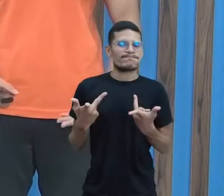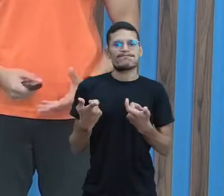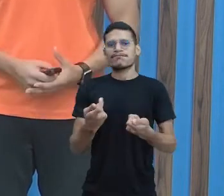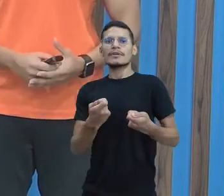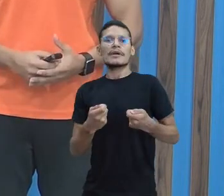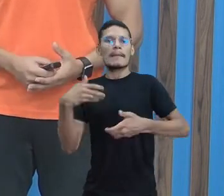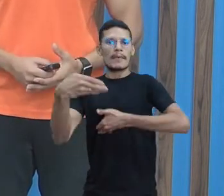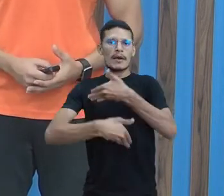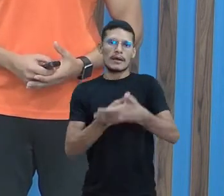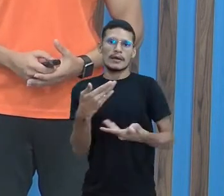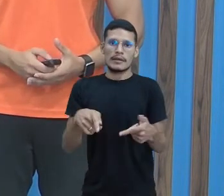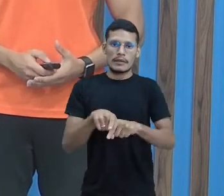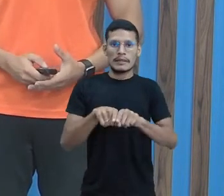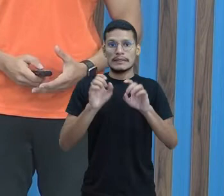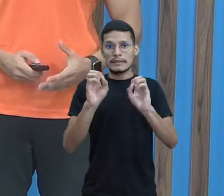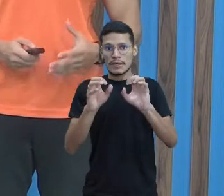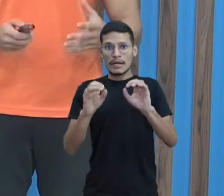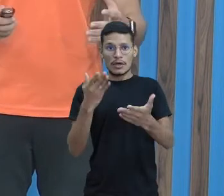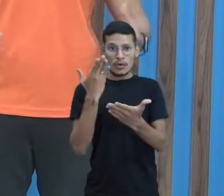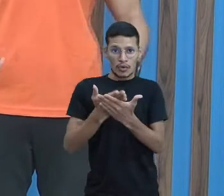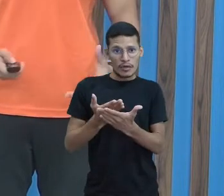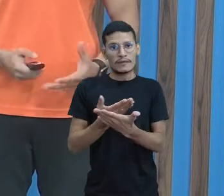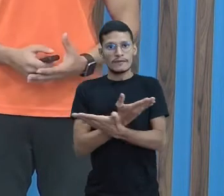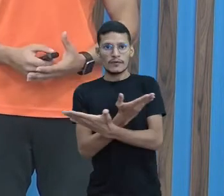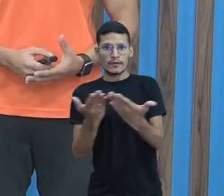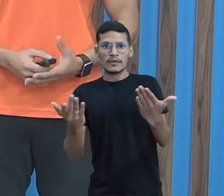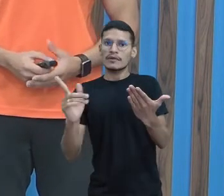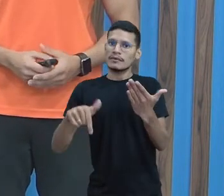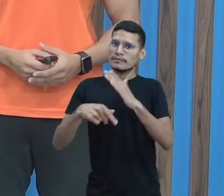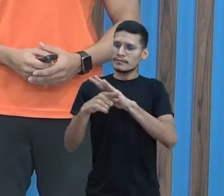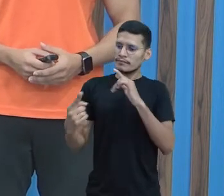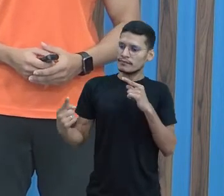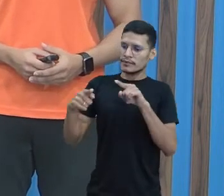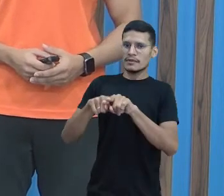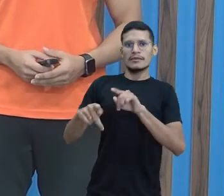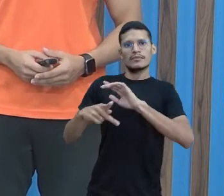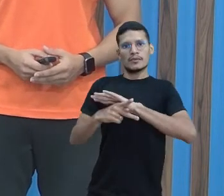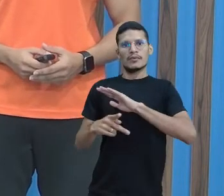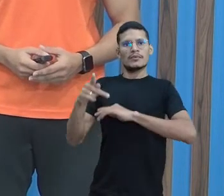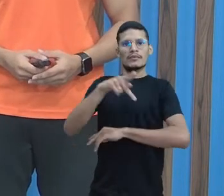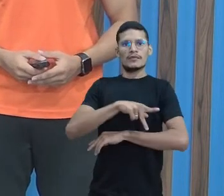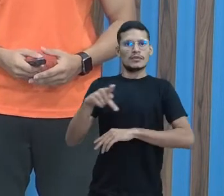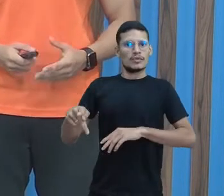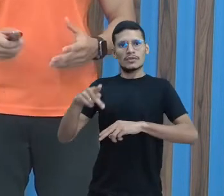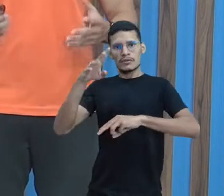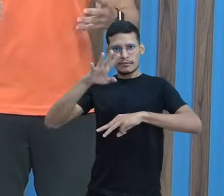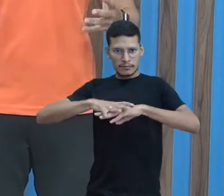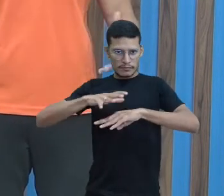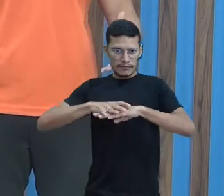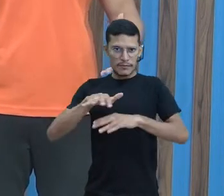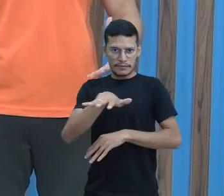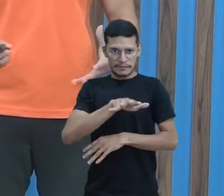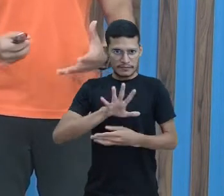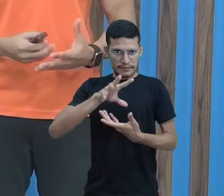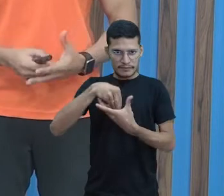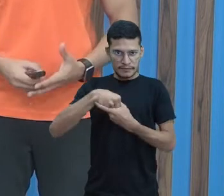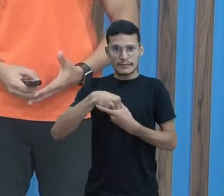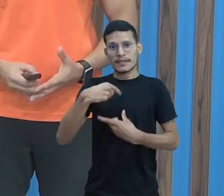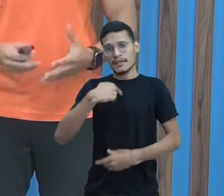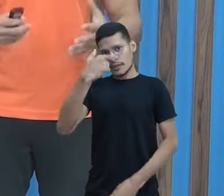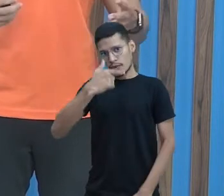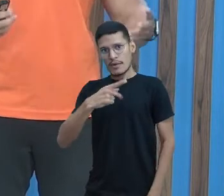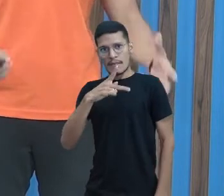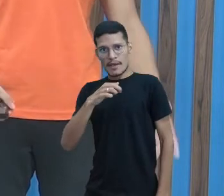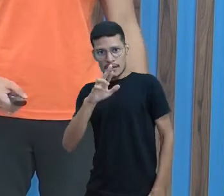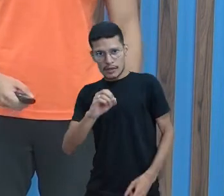lecionar essa aula para você, certo? É uma parceria aqui entre os professores de matemática da rede. Eu que vos falo, Pedro